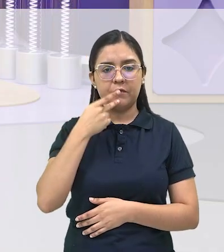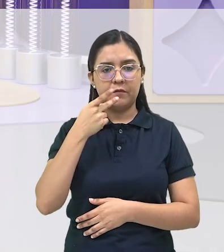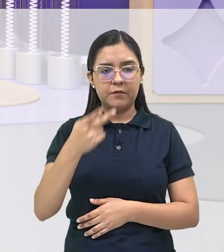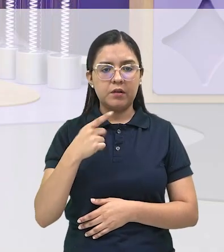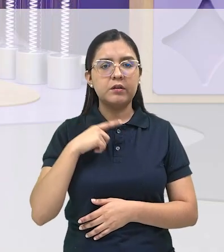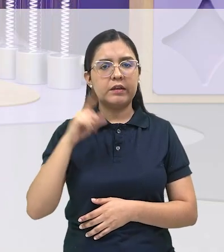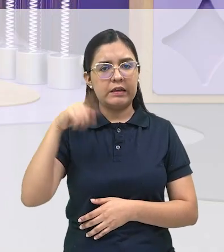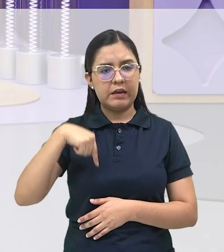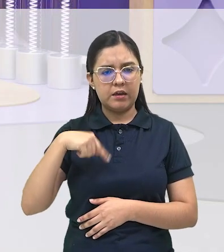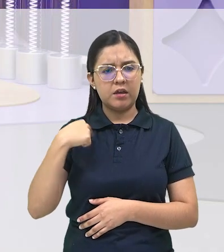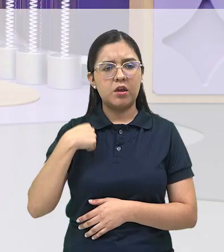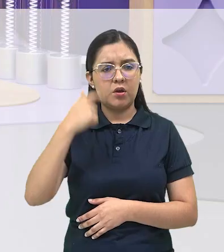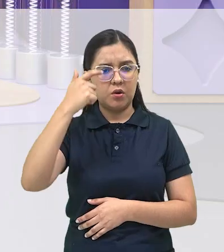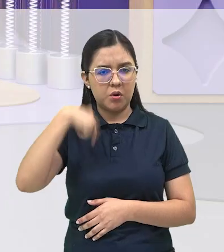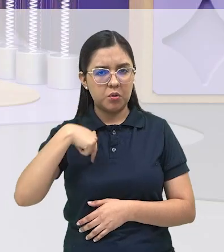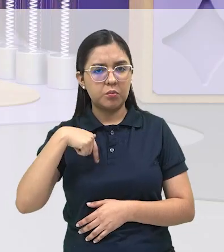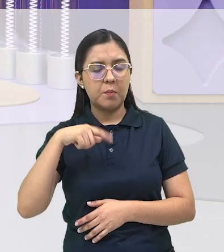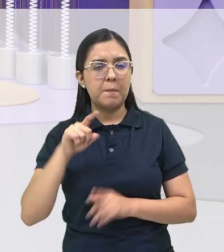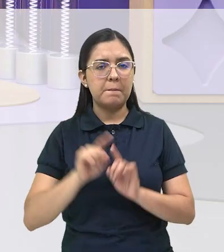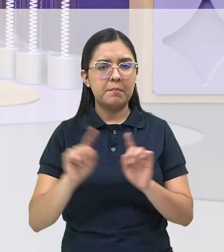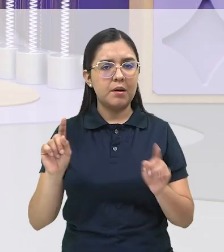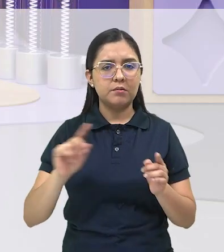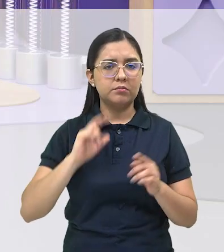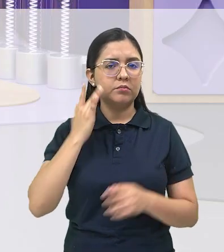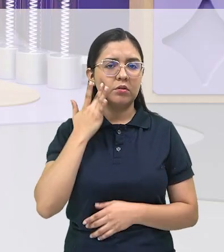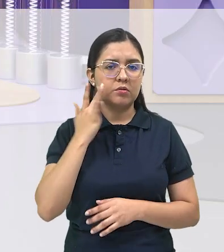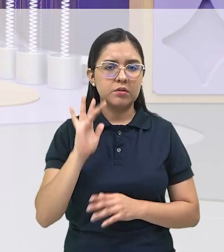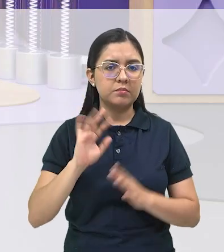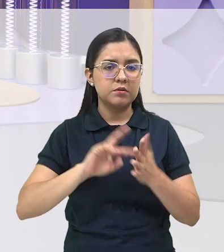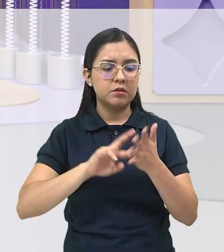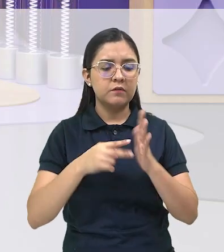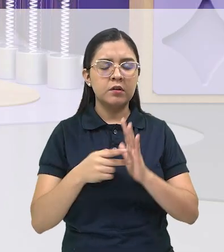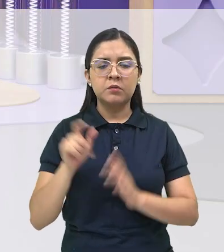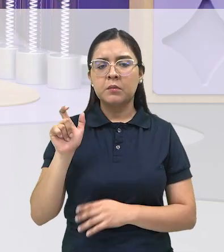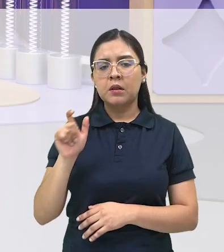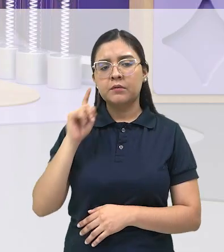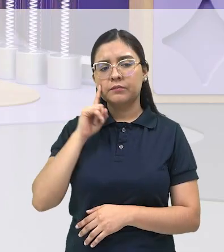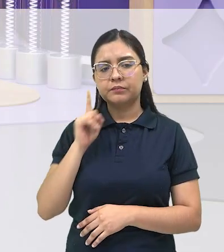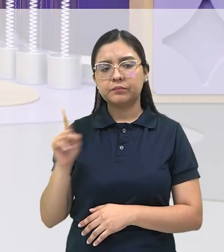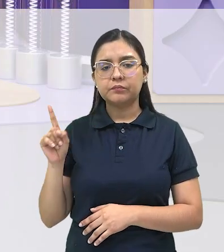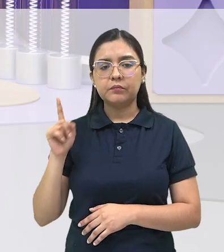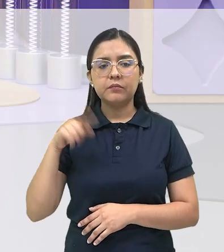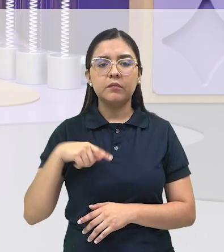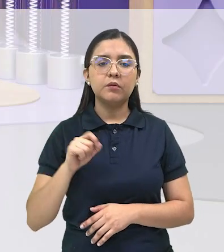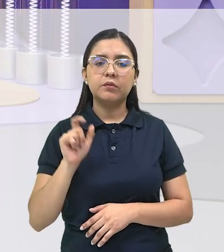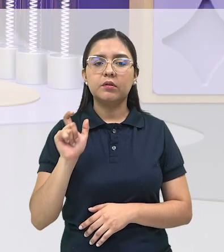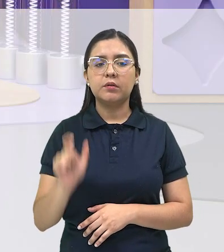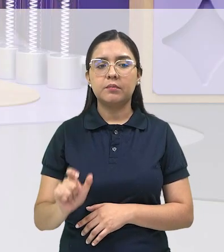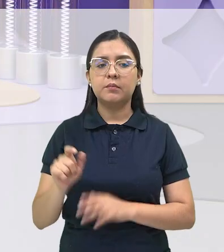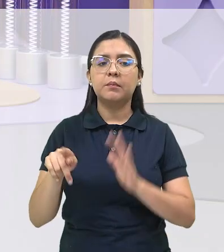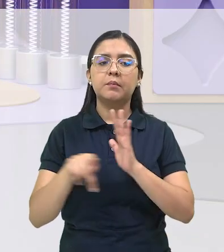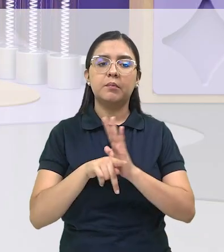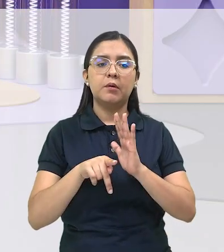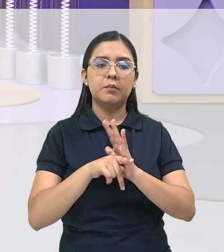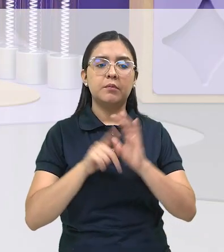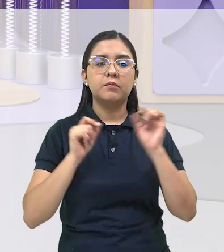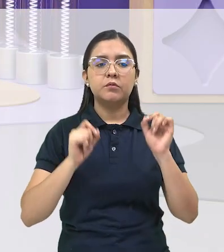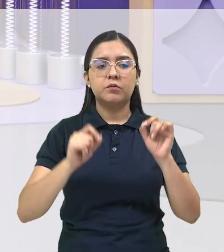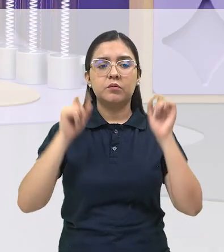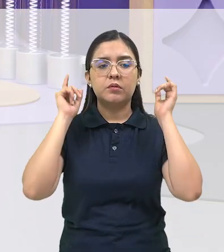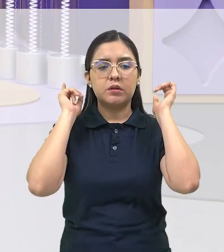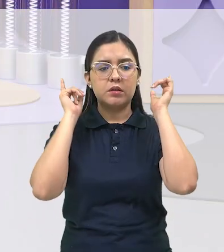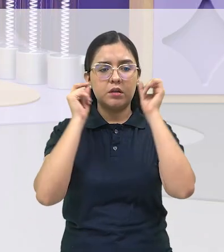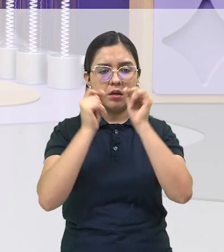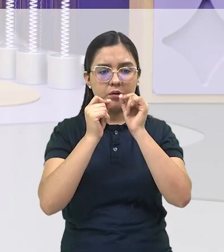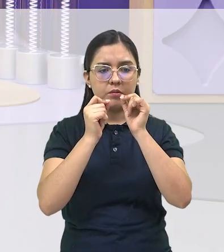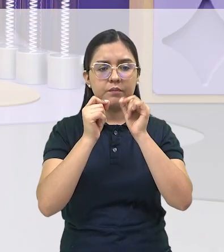sabe nem o que significa essa palavra. Vamos ver o que ela significa. Agnosticismo é um termo de origem no